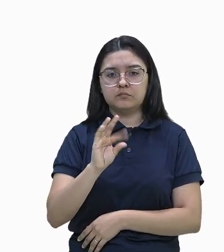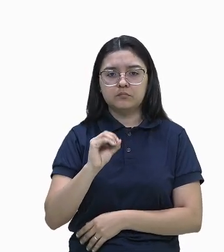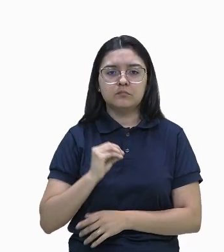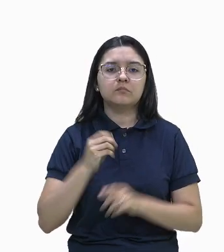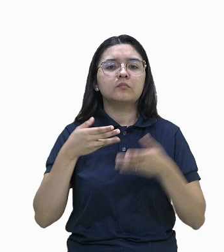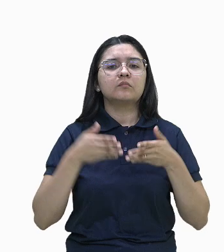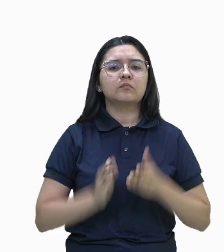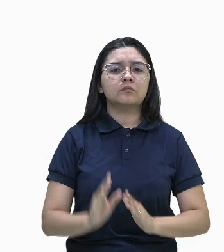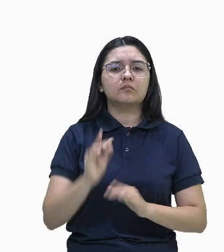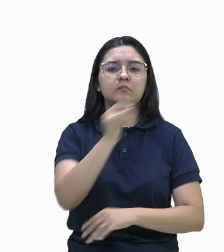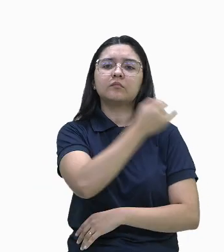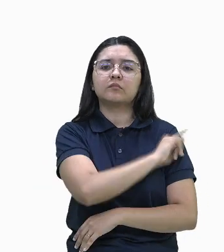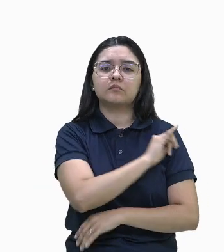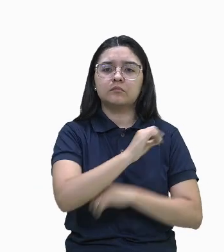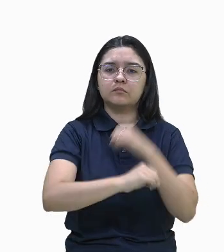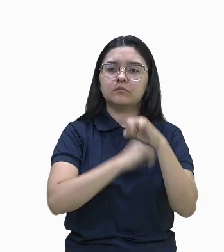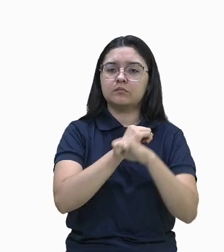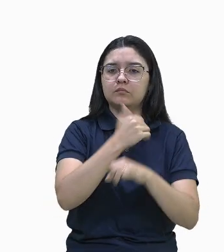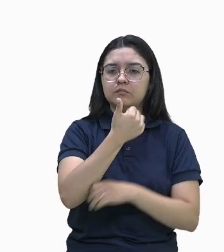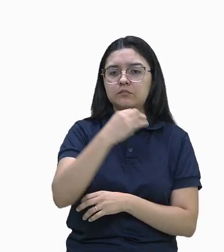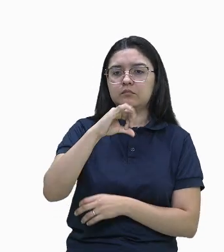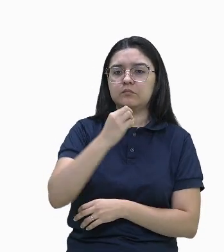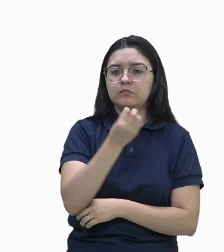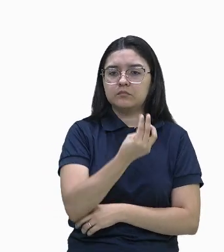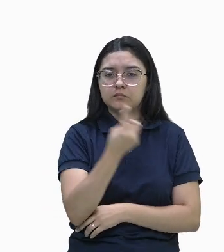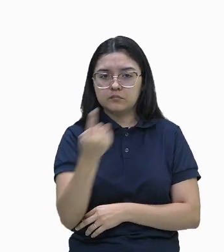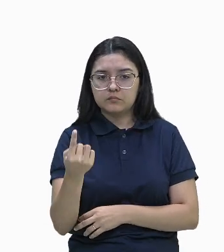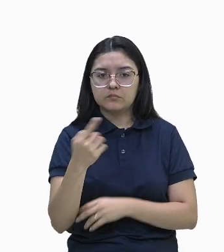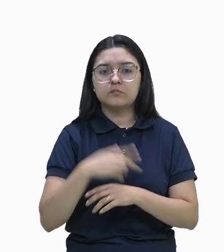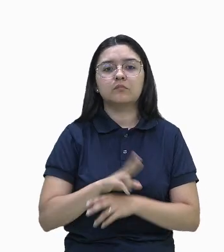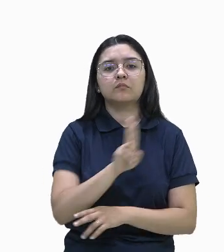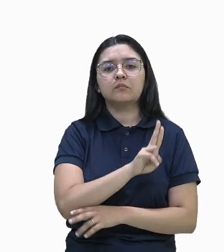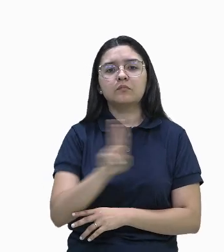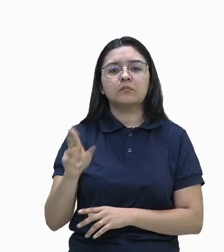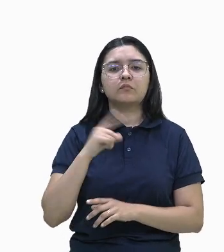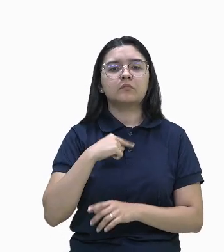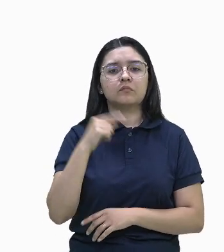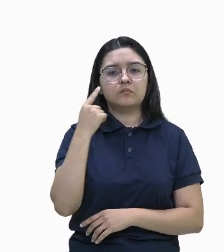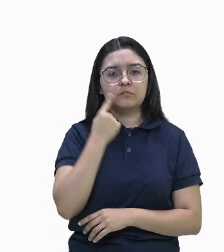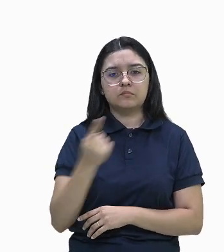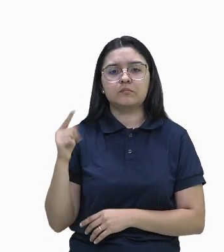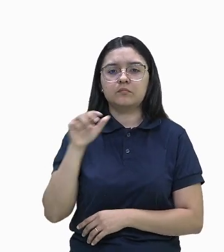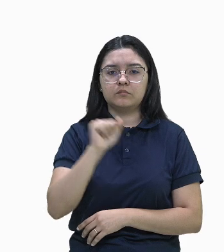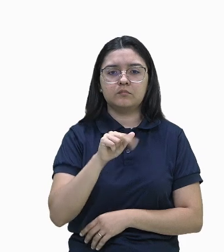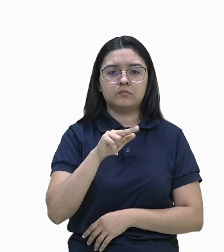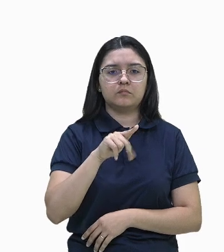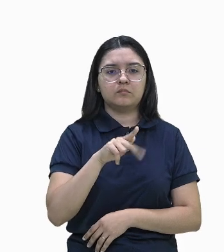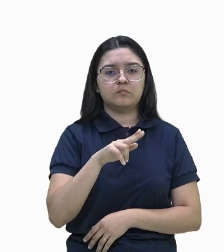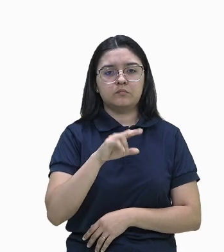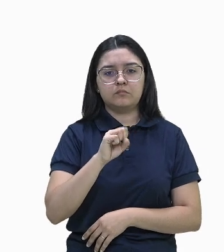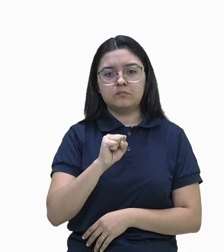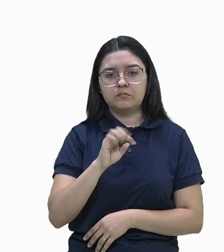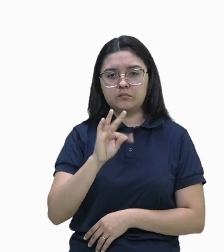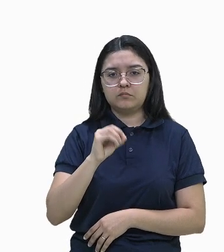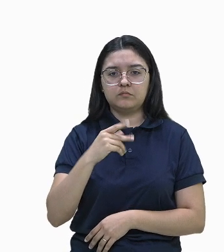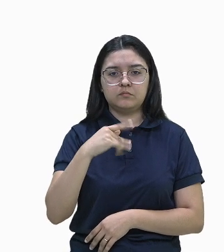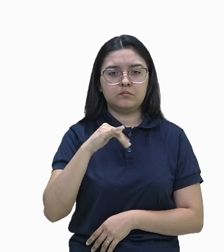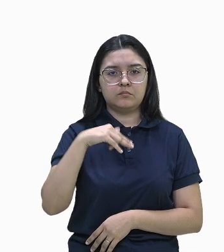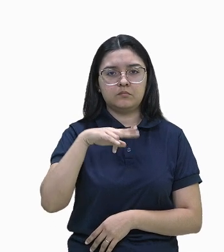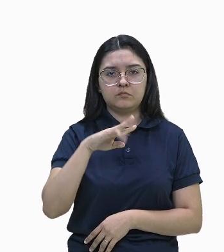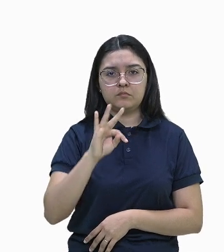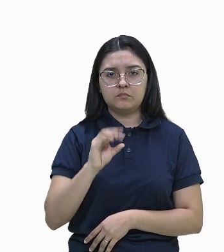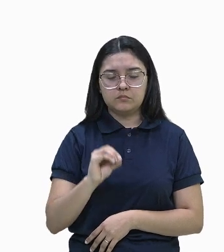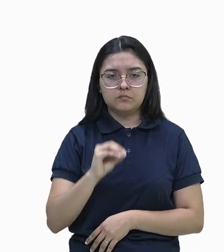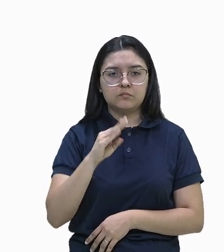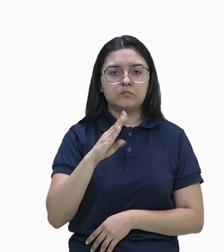Janeiro em 1931, cujo nome completo é Augusto Pinto Boal. O que é